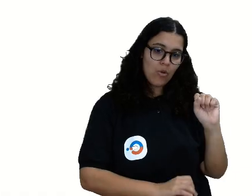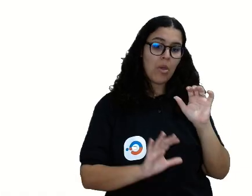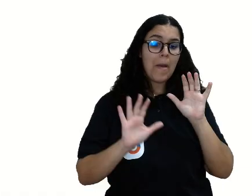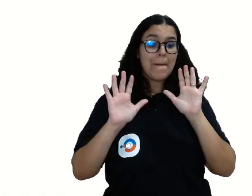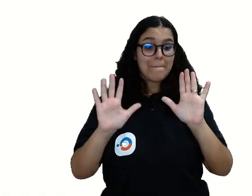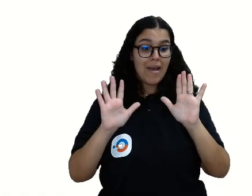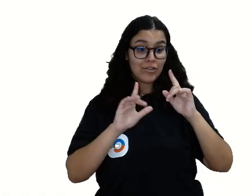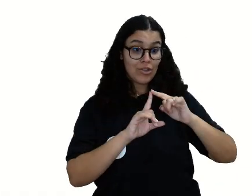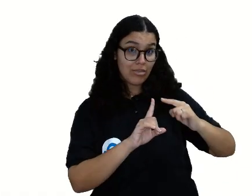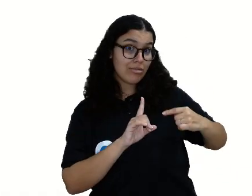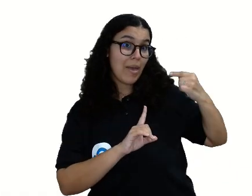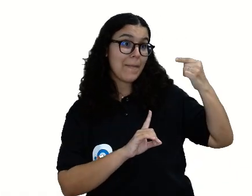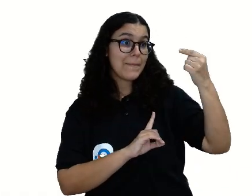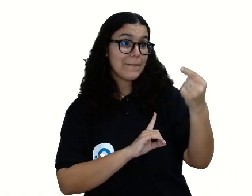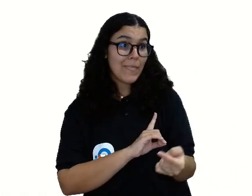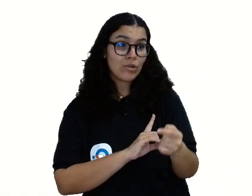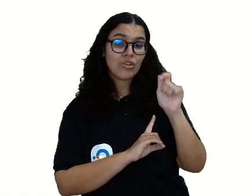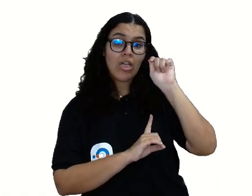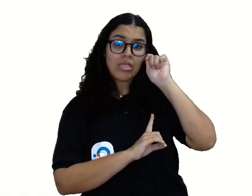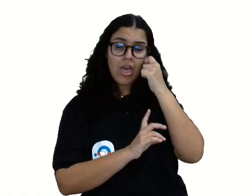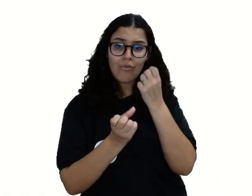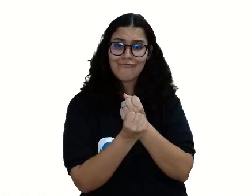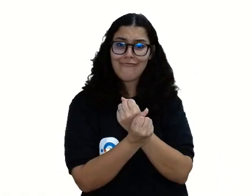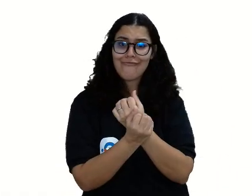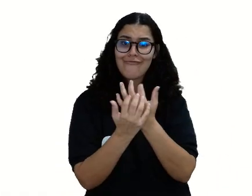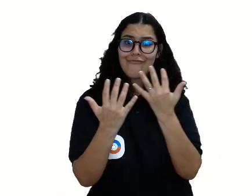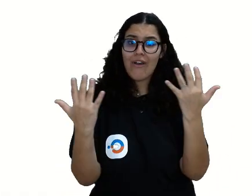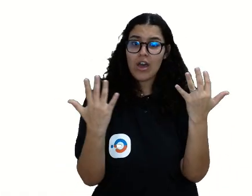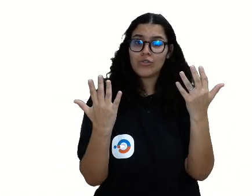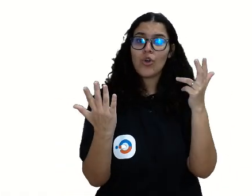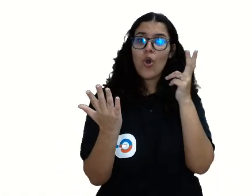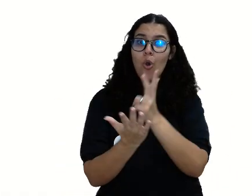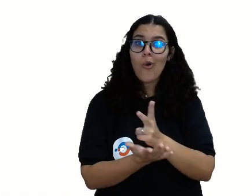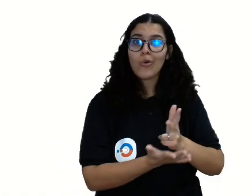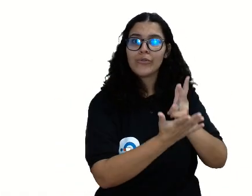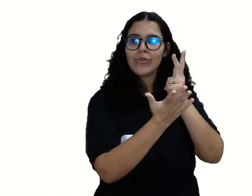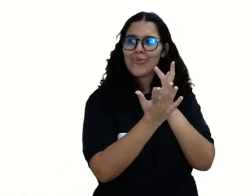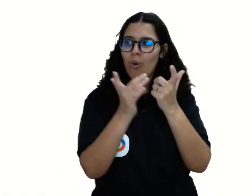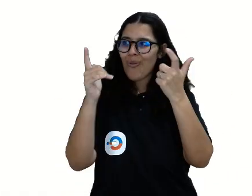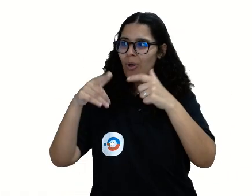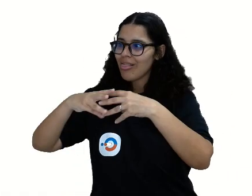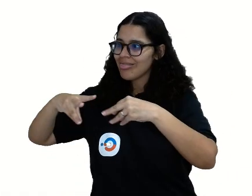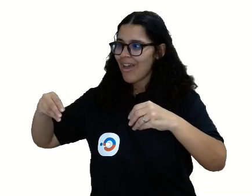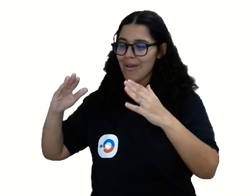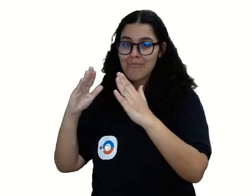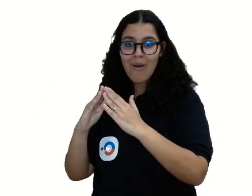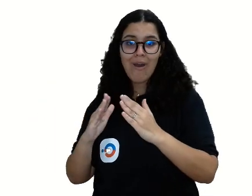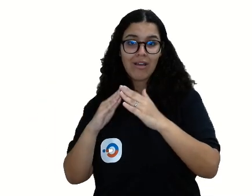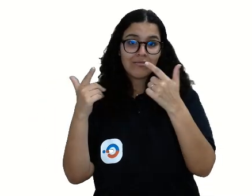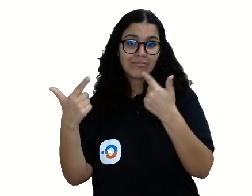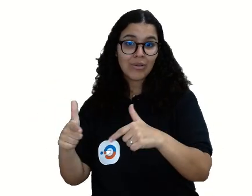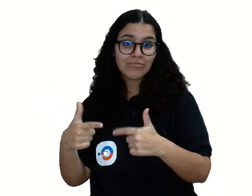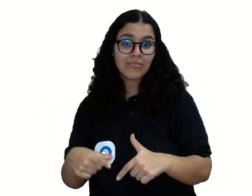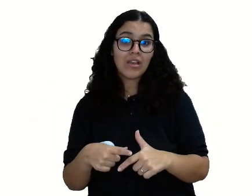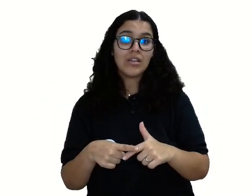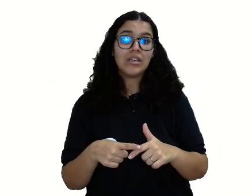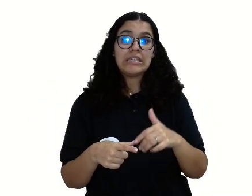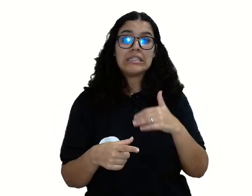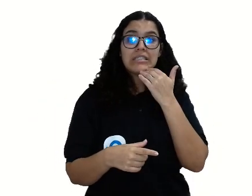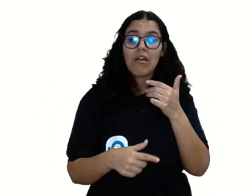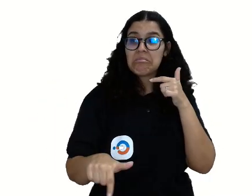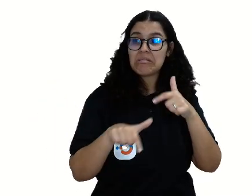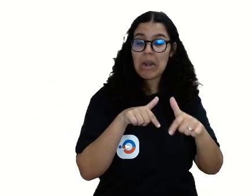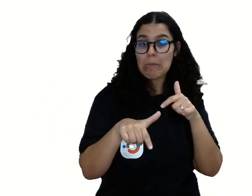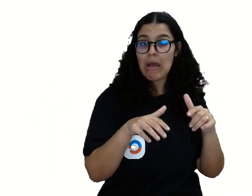esse processo, muitos negros eles terminaram ficando sem terra, sem trabalho estável e ainda sofriam